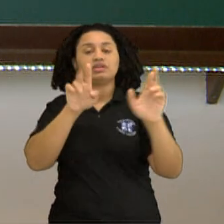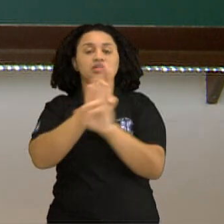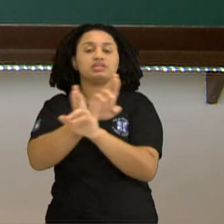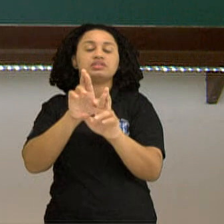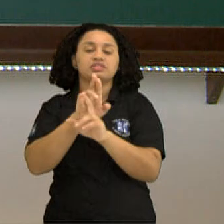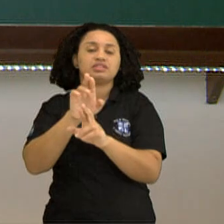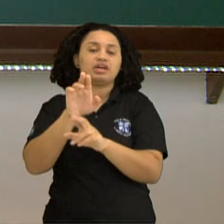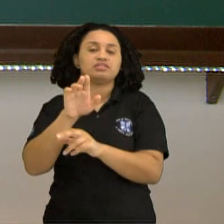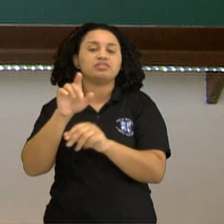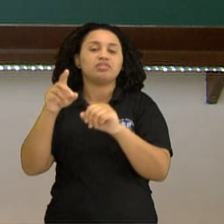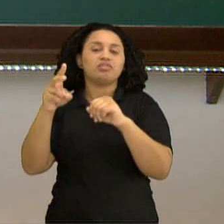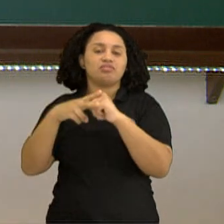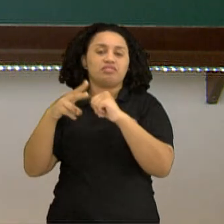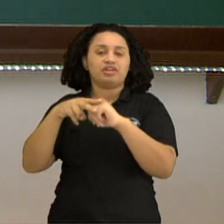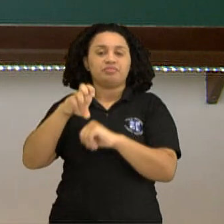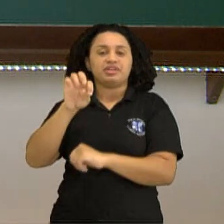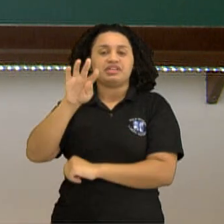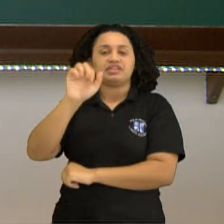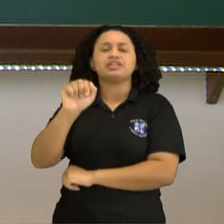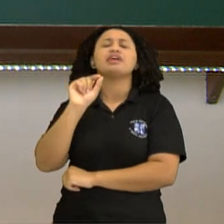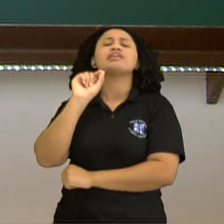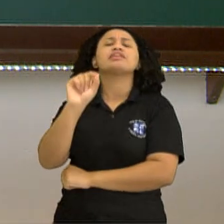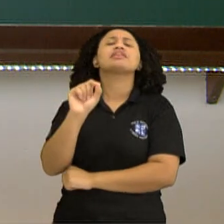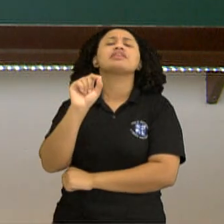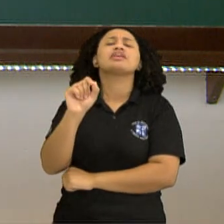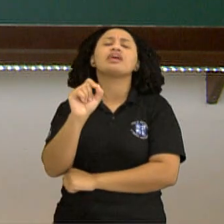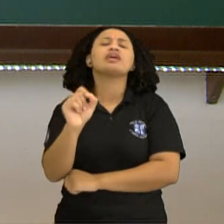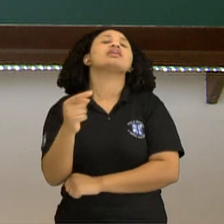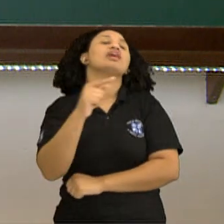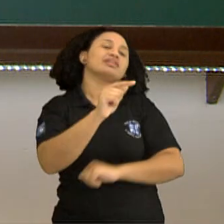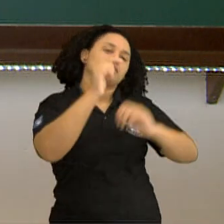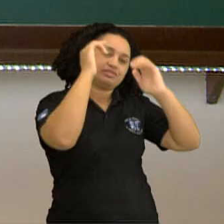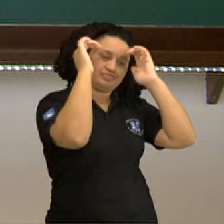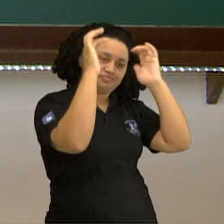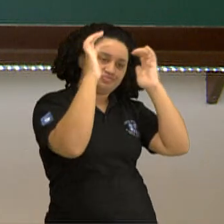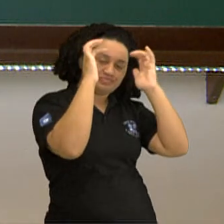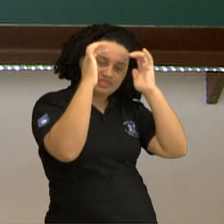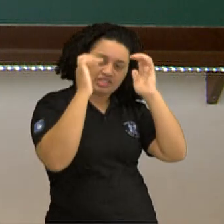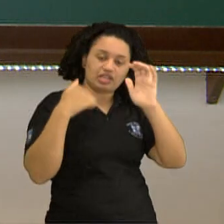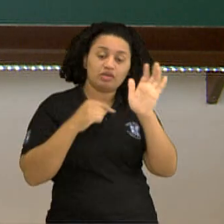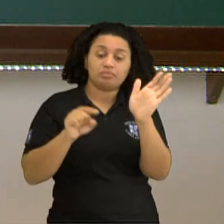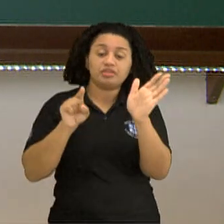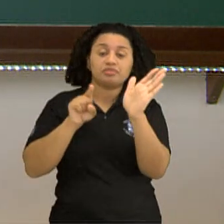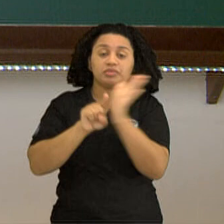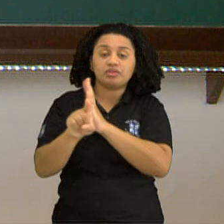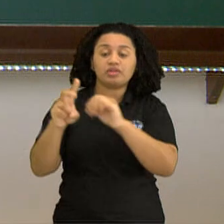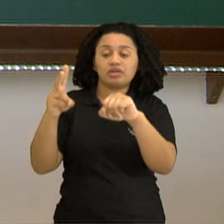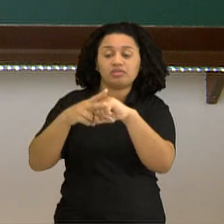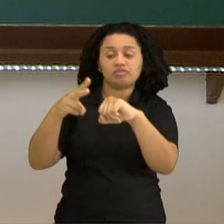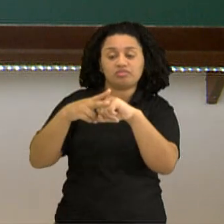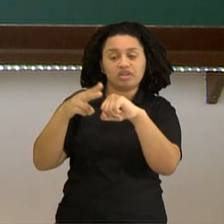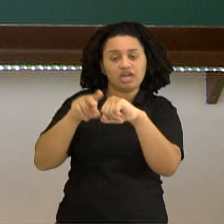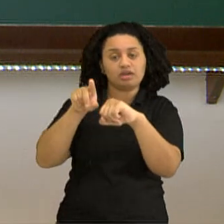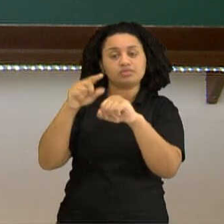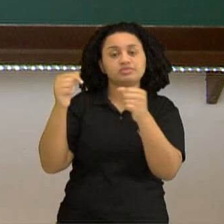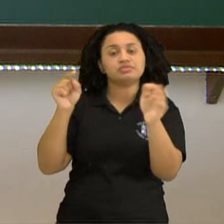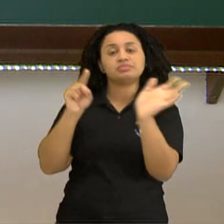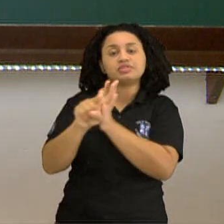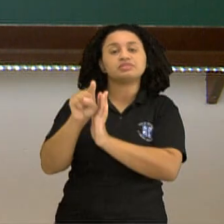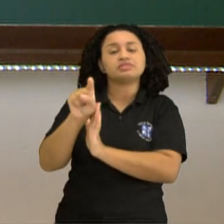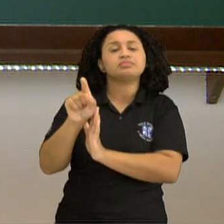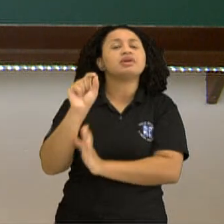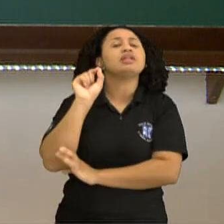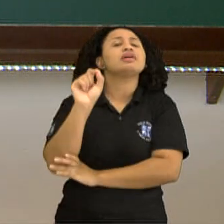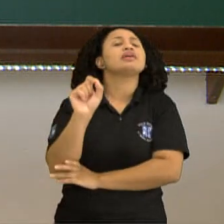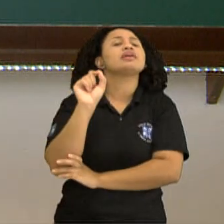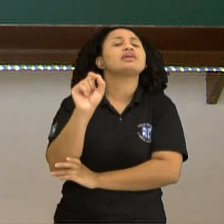está? O cérebro. Quando eu pergunto quem para o verbo, eu tenho a presença do sujeito.